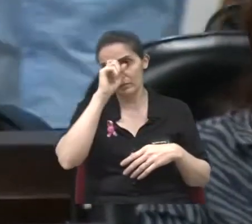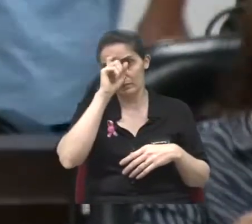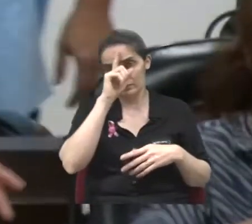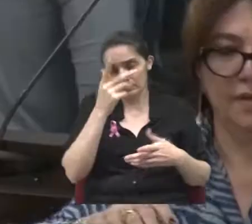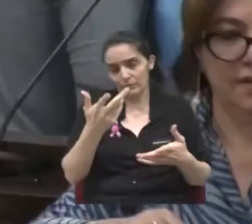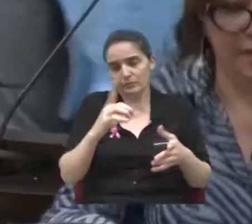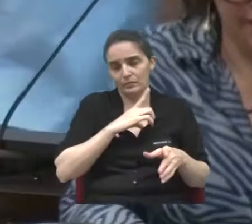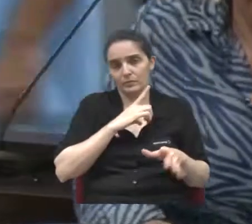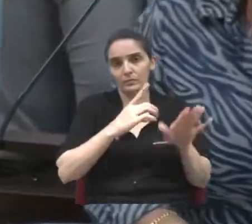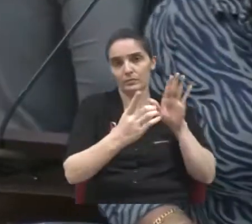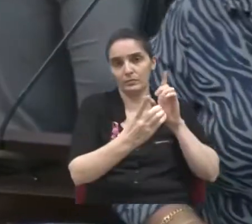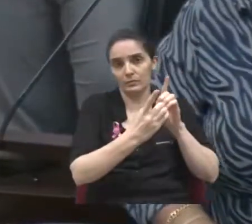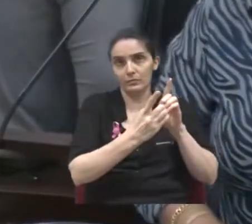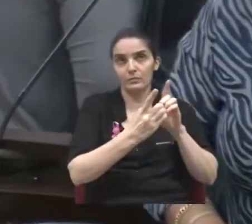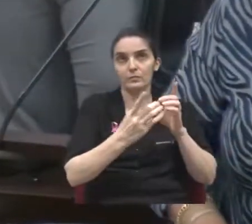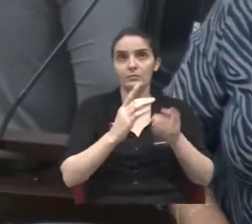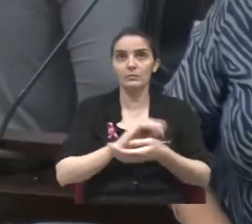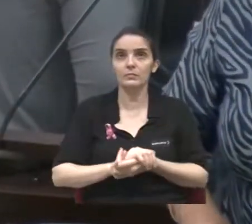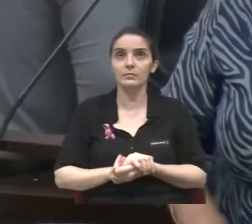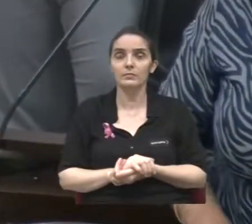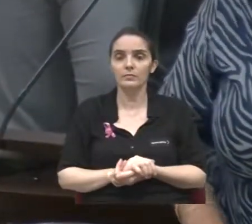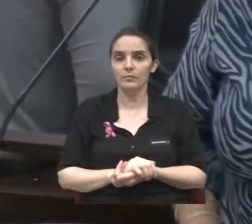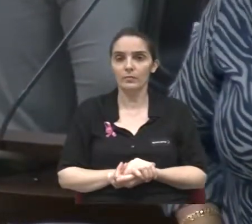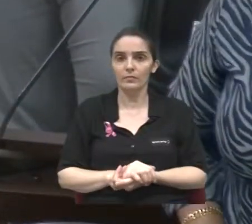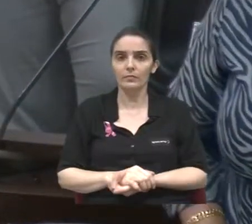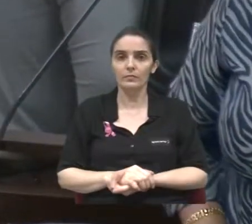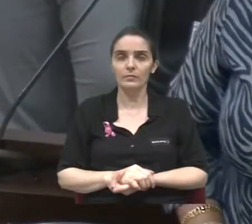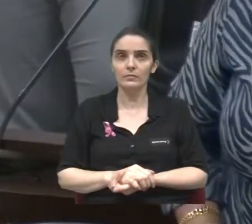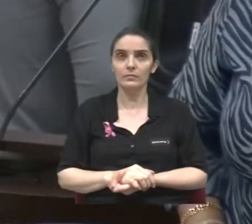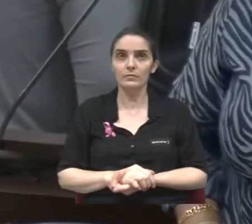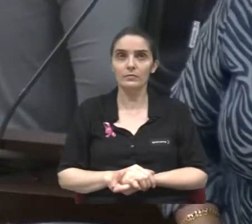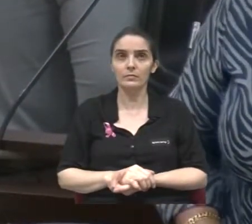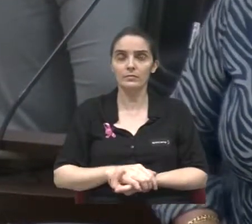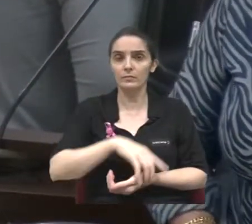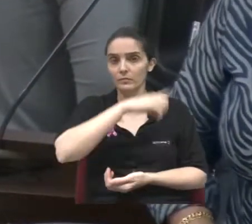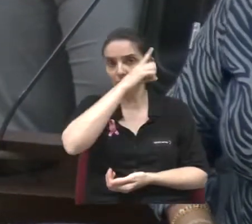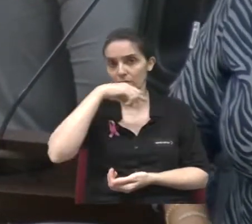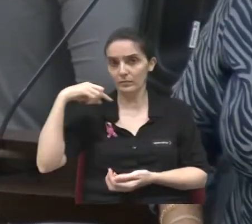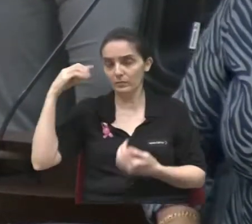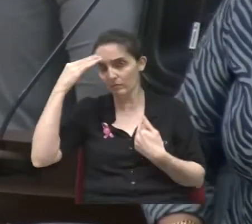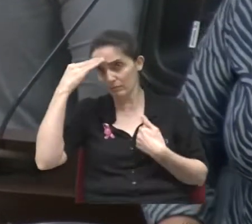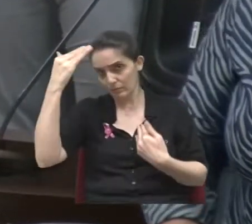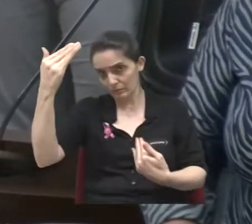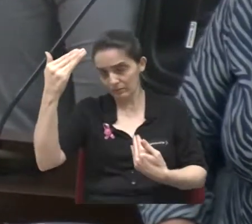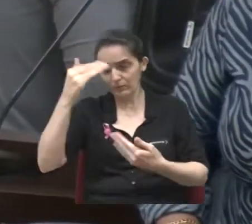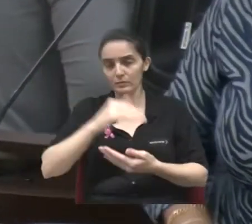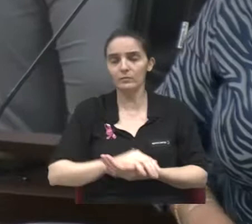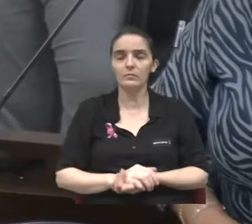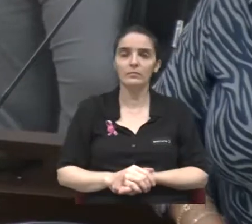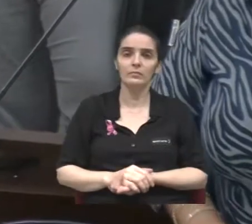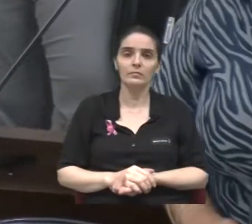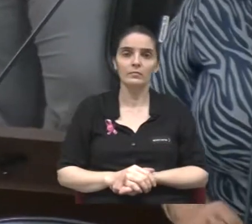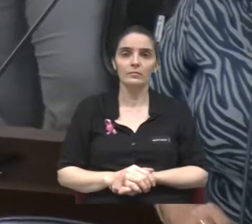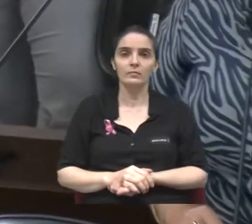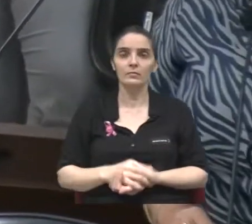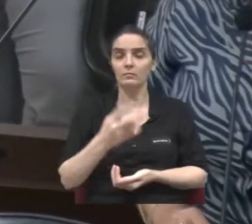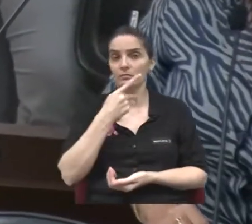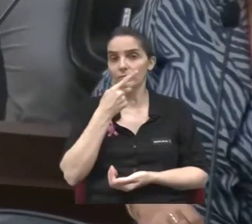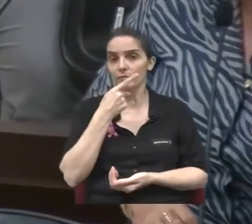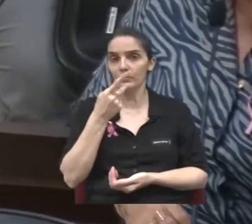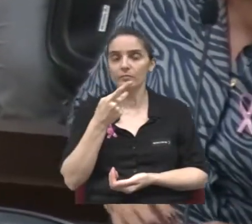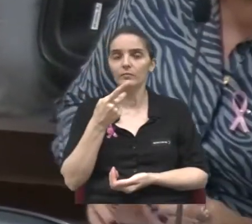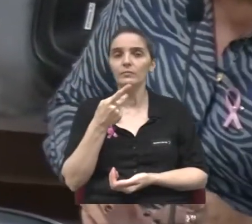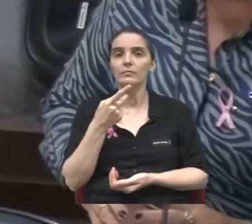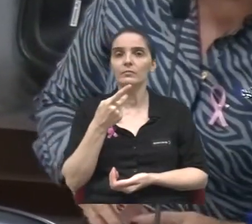A senhora quer uma parte, vereadora Mayra? Sim, vereador. Obrigada pela parte, e justamente dizer que com isso, mesmo com o funcionamento